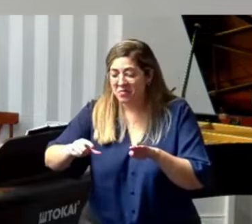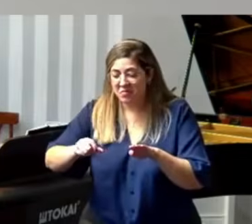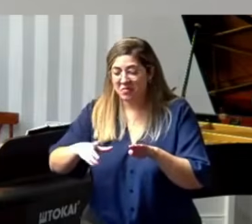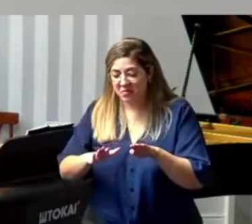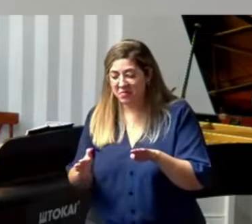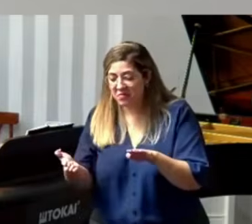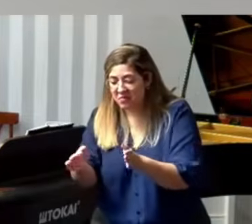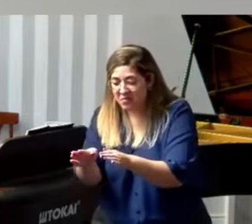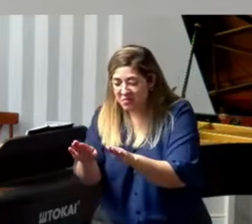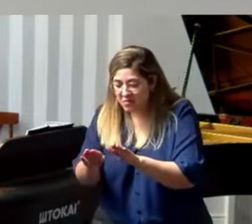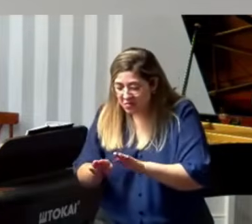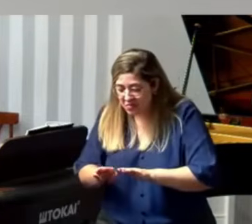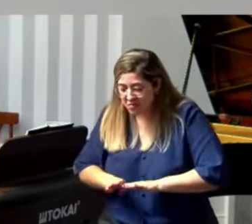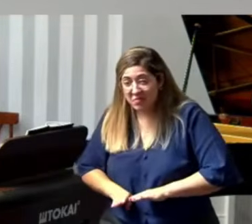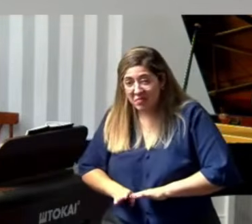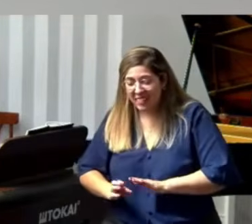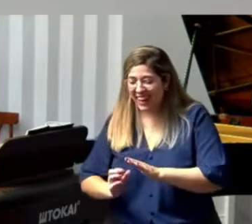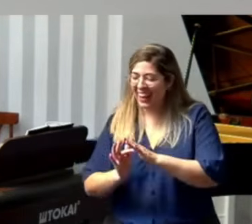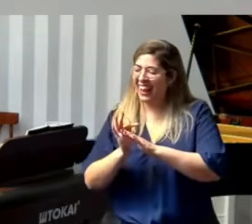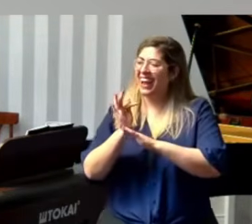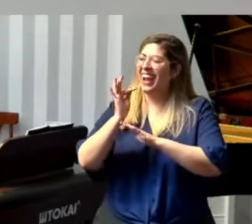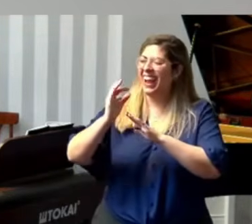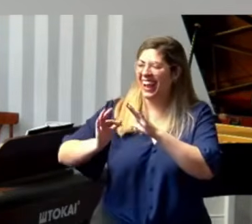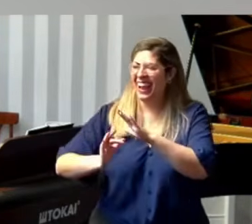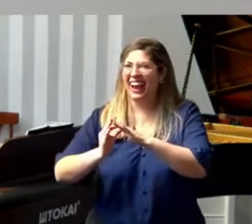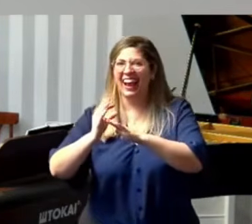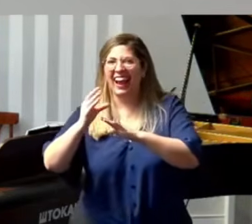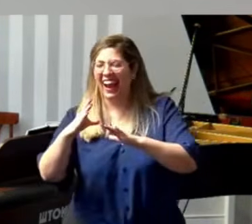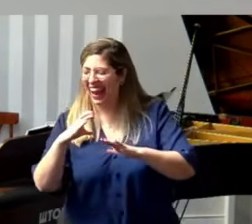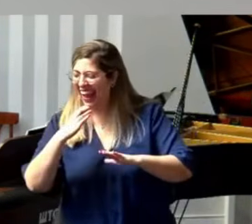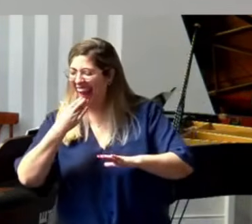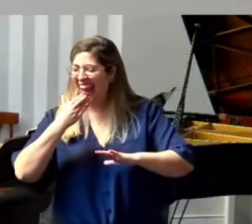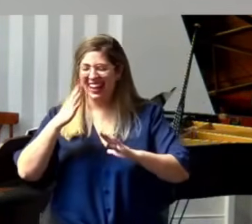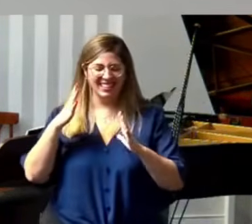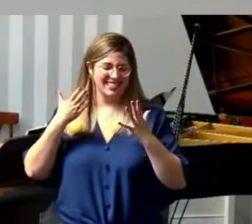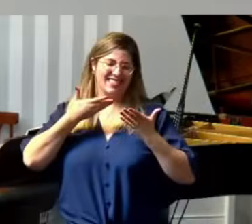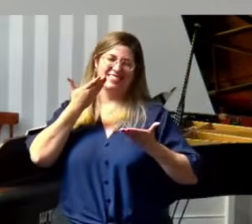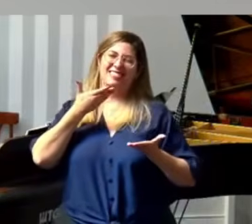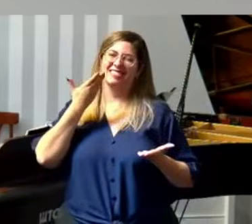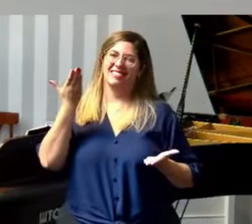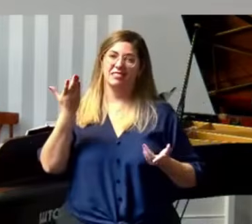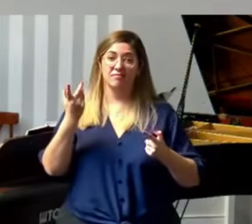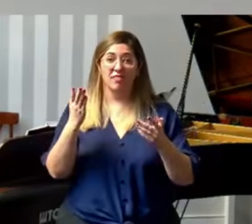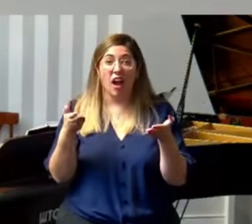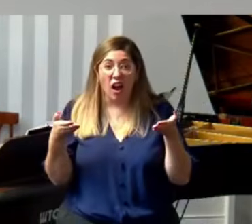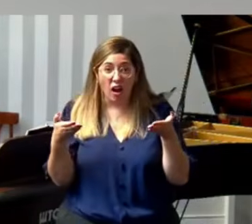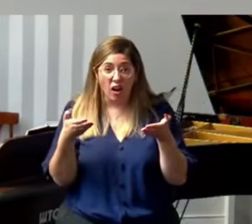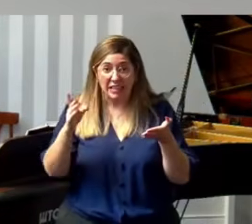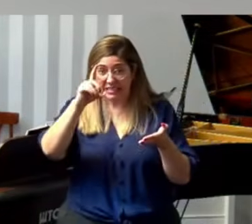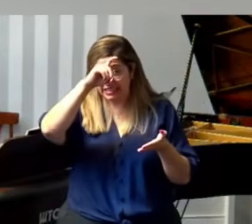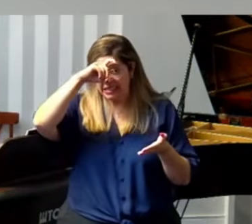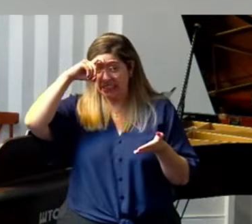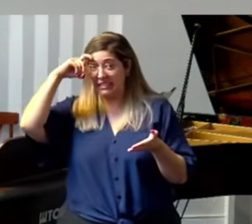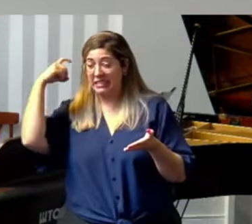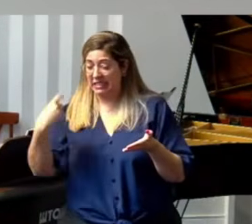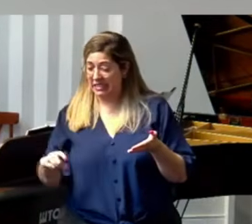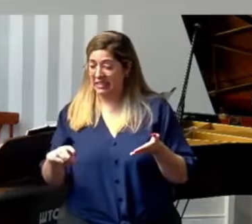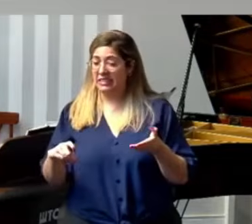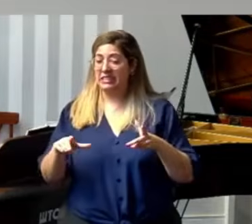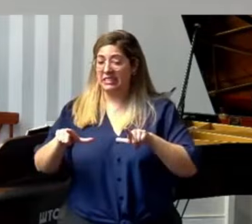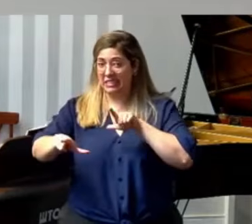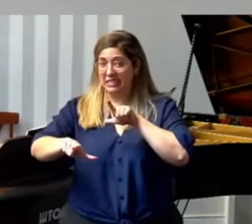dificuldade. Mas Adão está sendo expulso para uma terra que foi declarada maldita por Deus, e uma terra que então